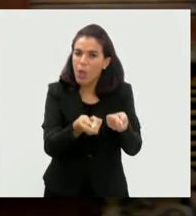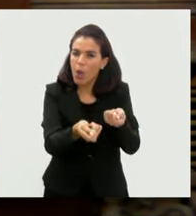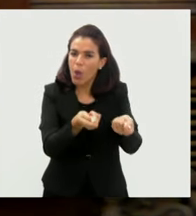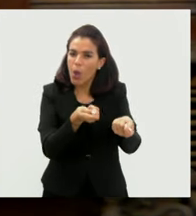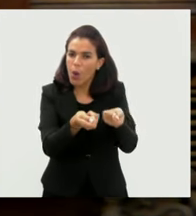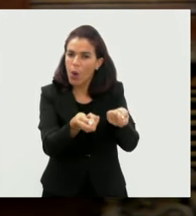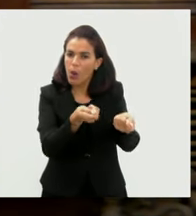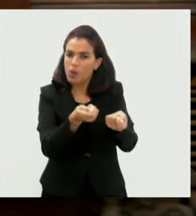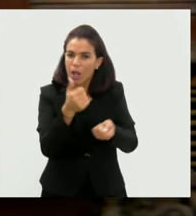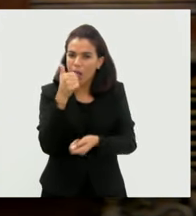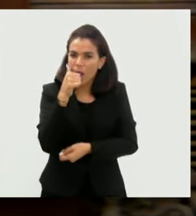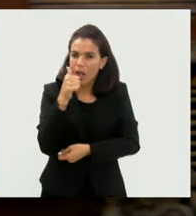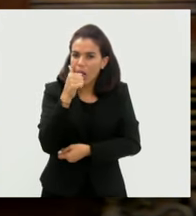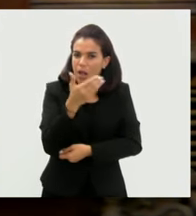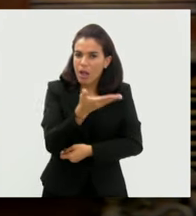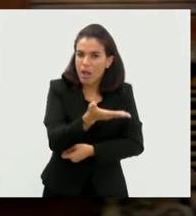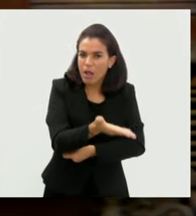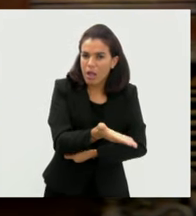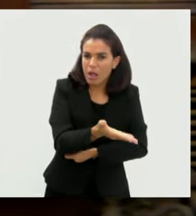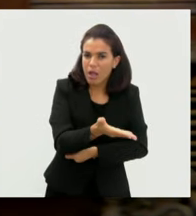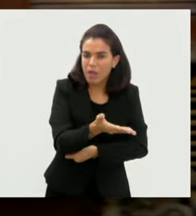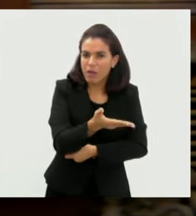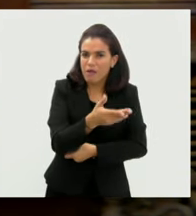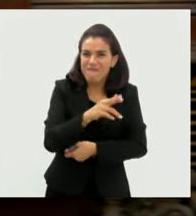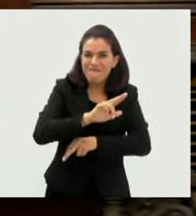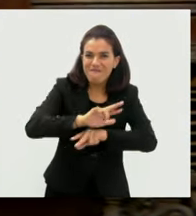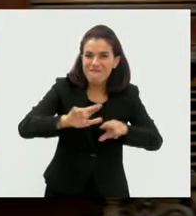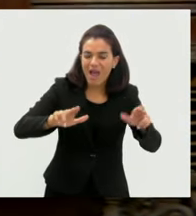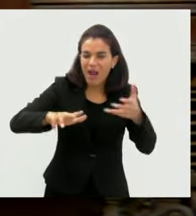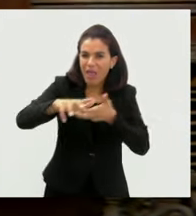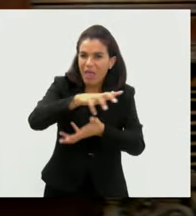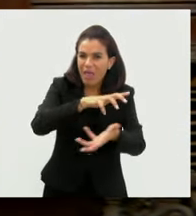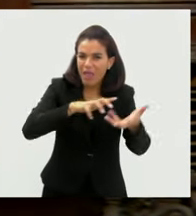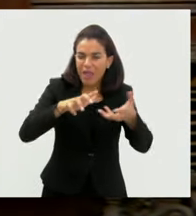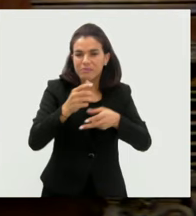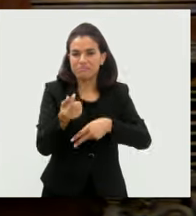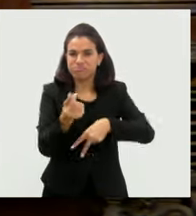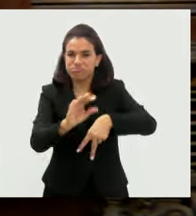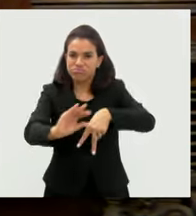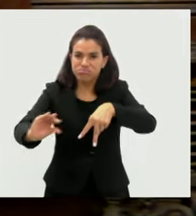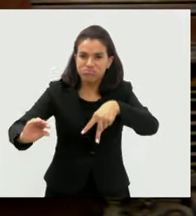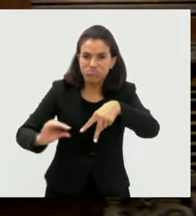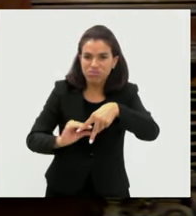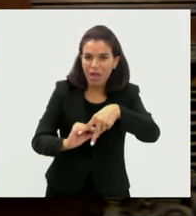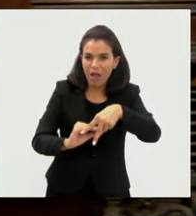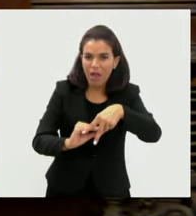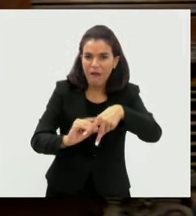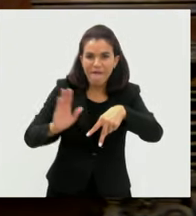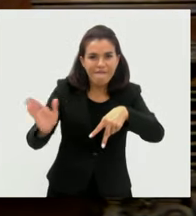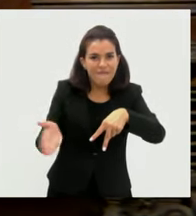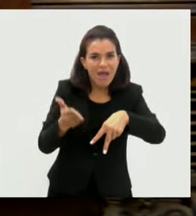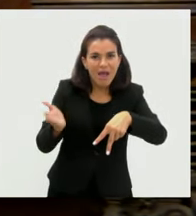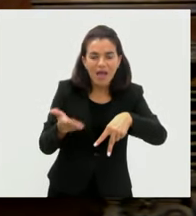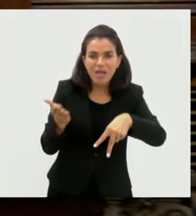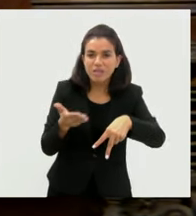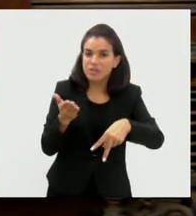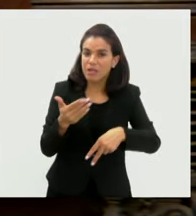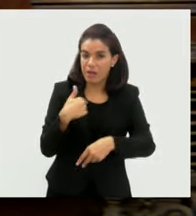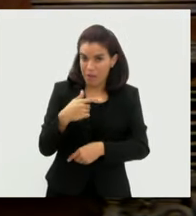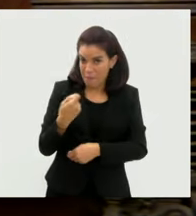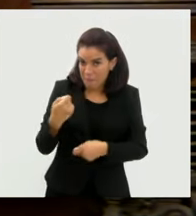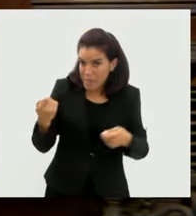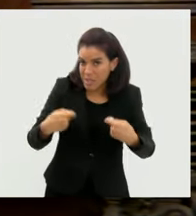está, e diversos escândalos de corrupção, diversos, um atrás do outro. E eu vou aqui lembrar,